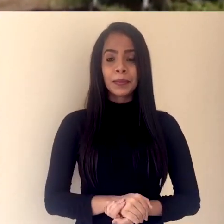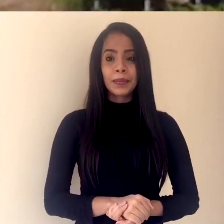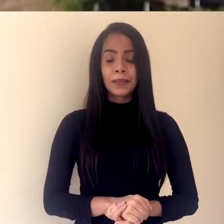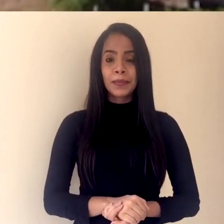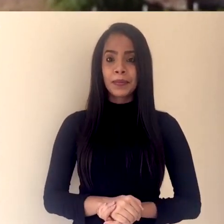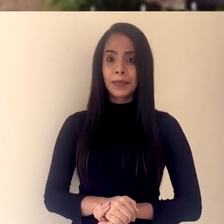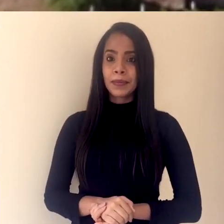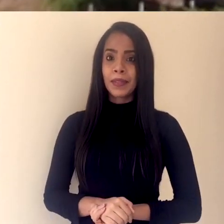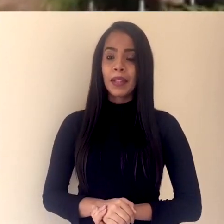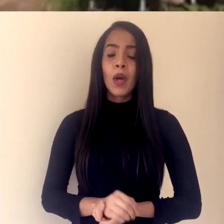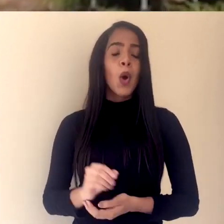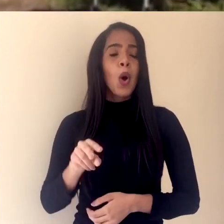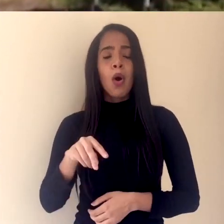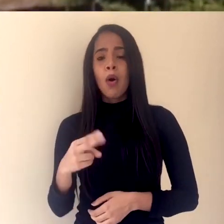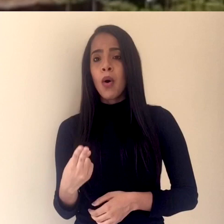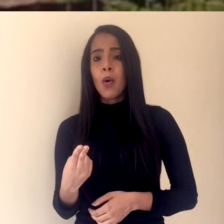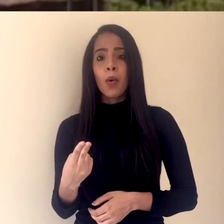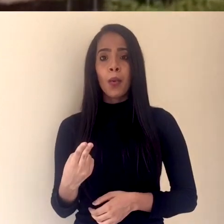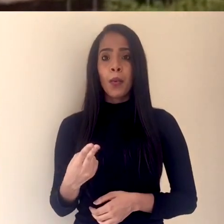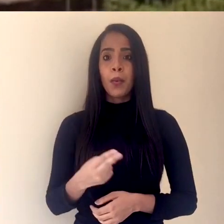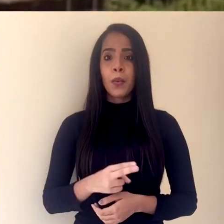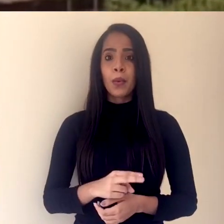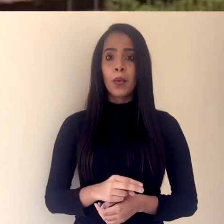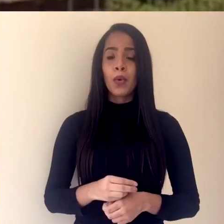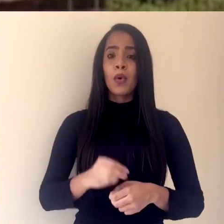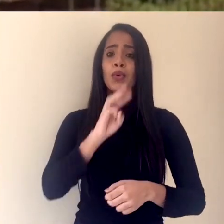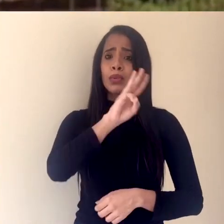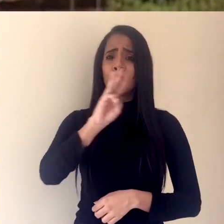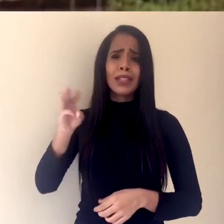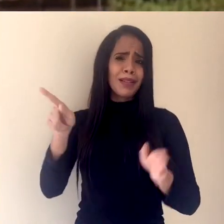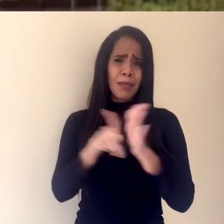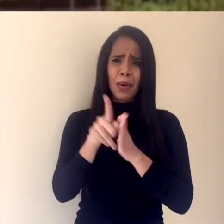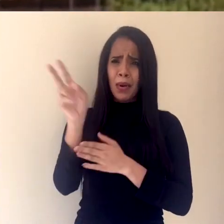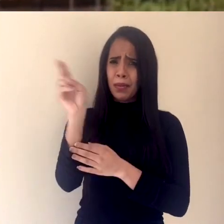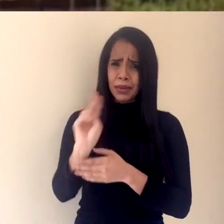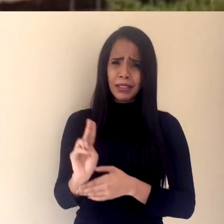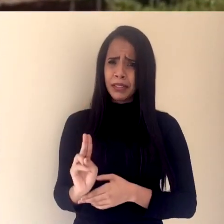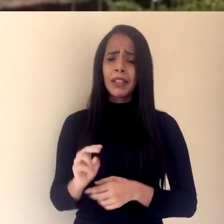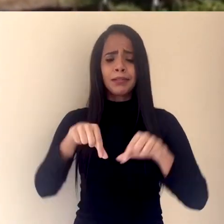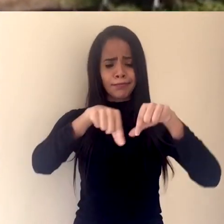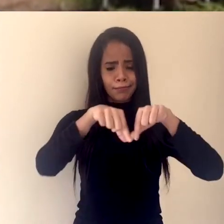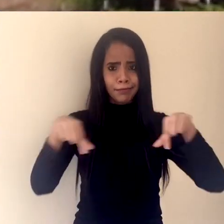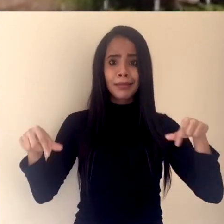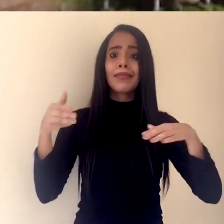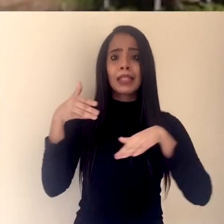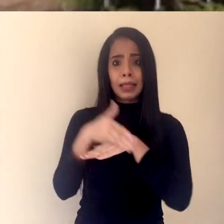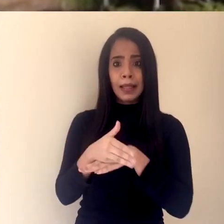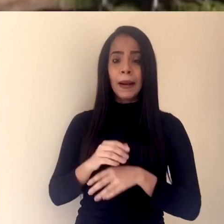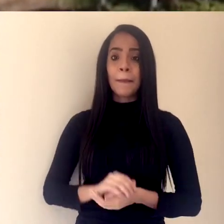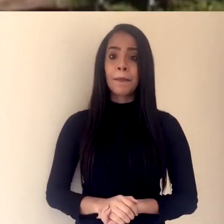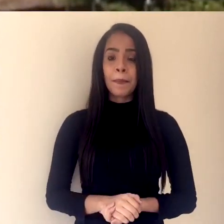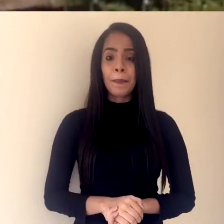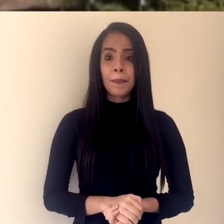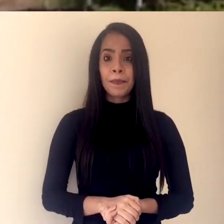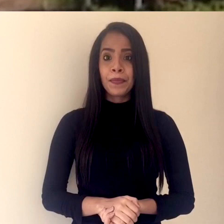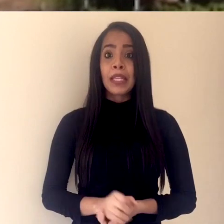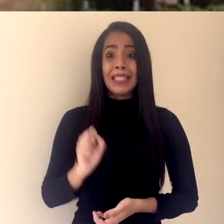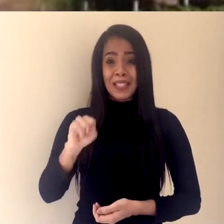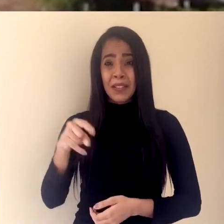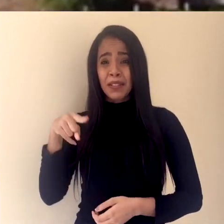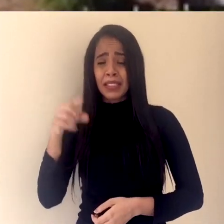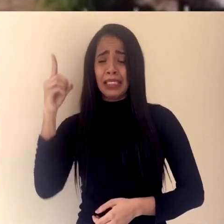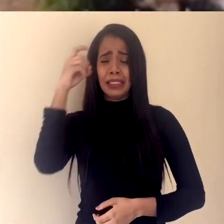facilmente, ou até mesmo no próprio site da univasf.edu.br. Se você tiver